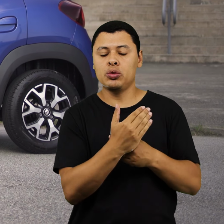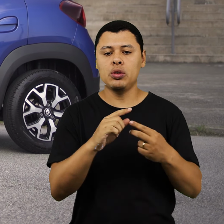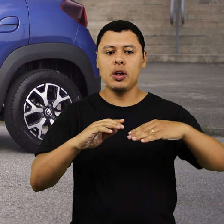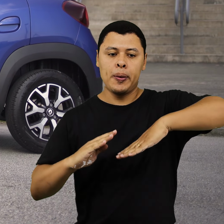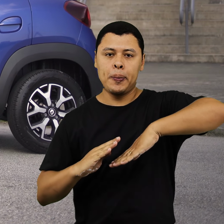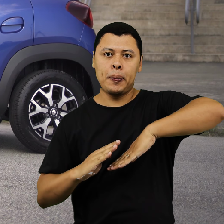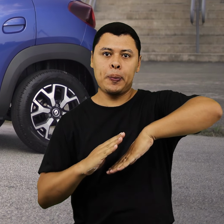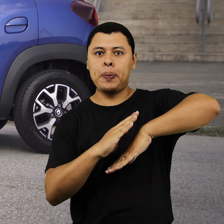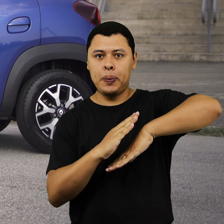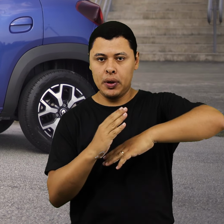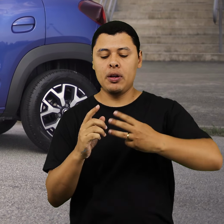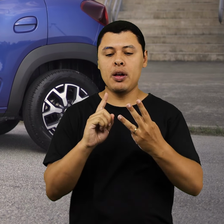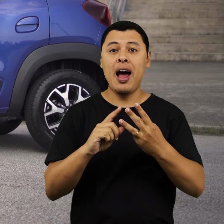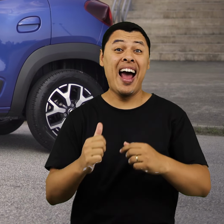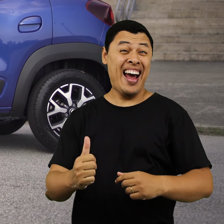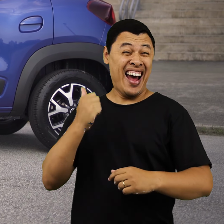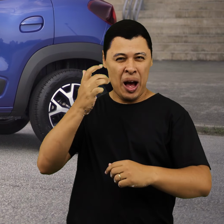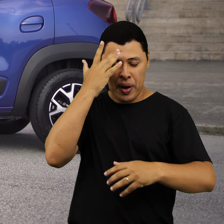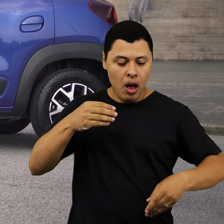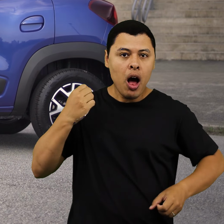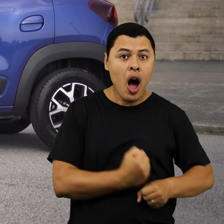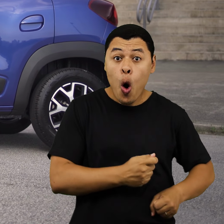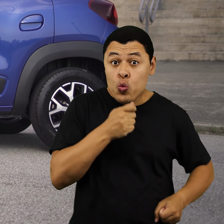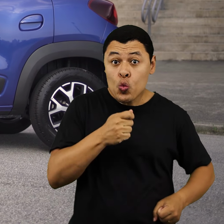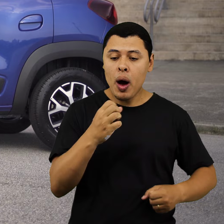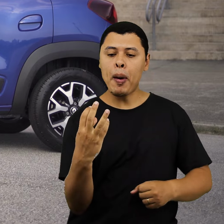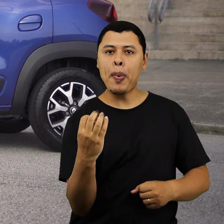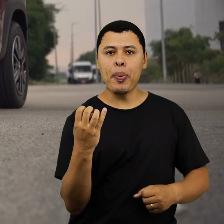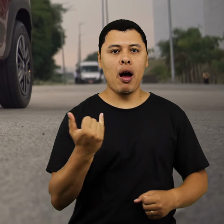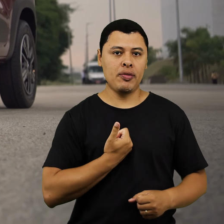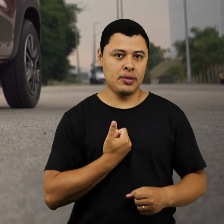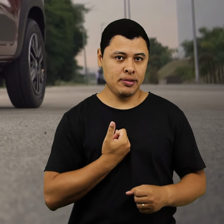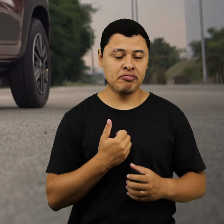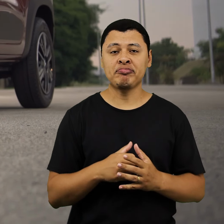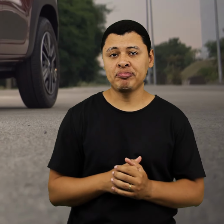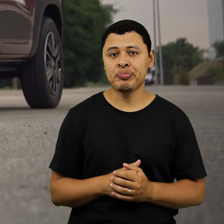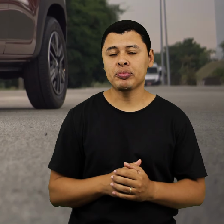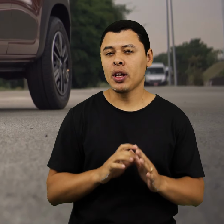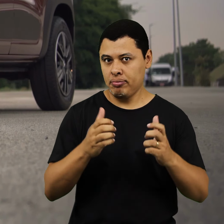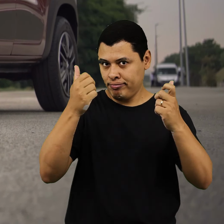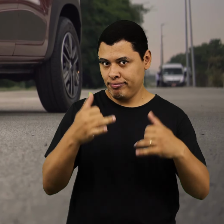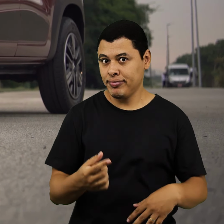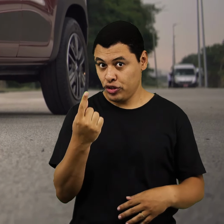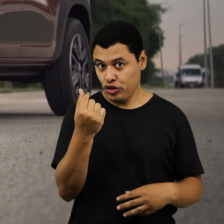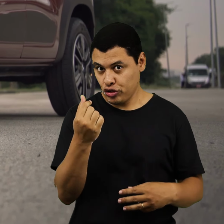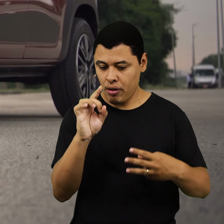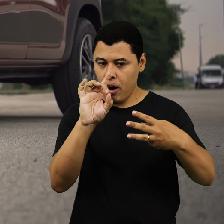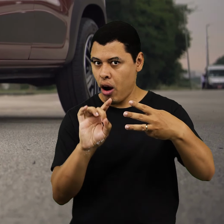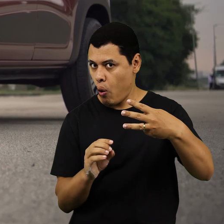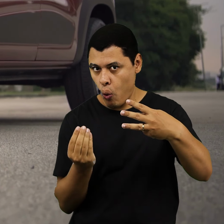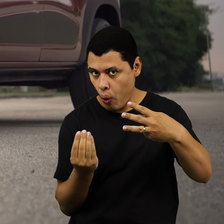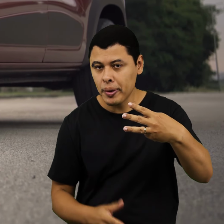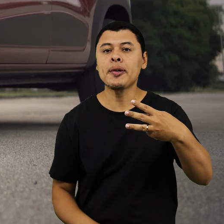rampa e aviso de cintos não afivelados também para o banco traseiro. Vamos falar de preços e versões. A grande